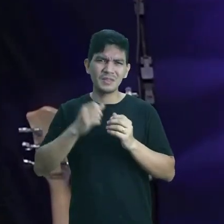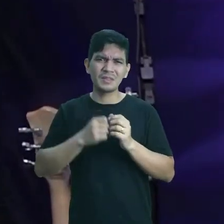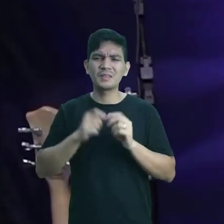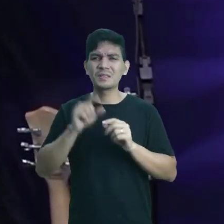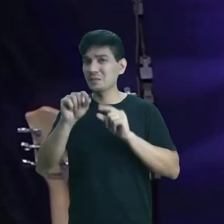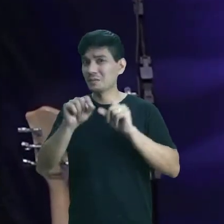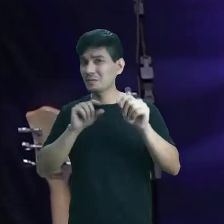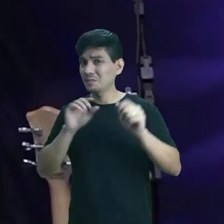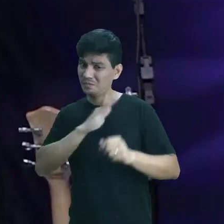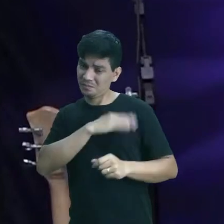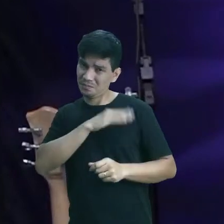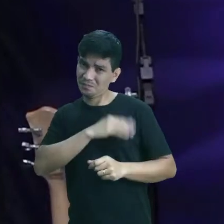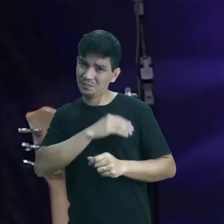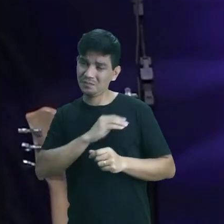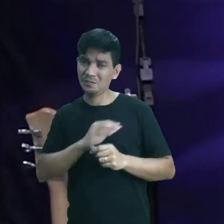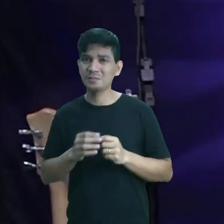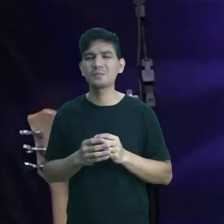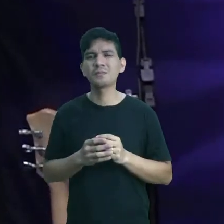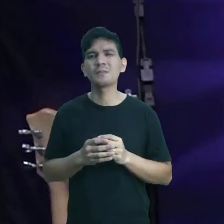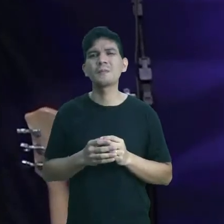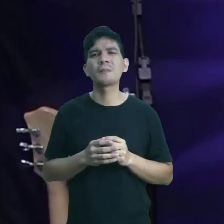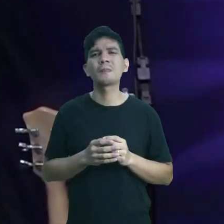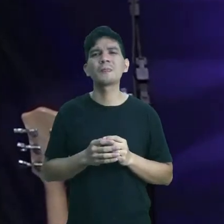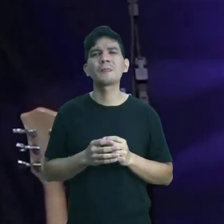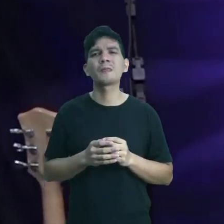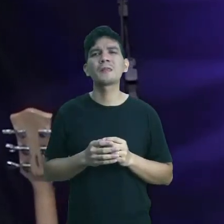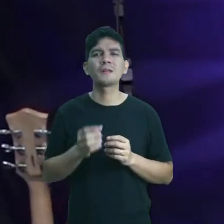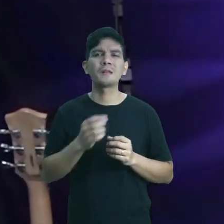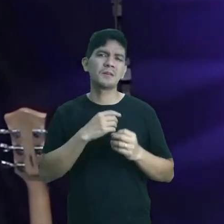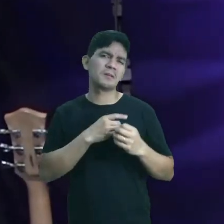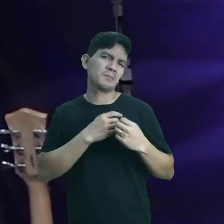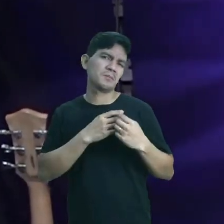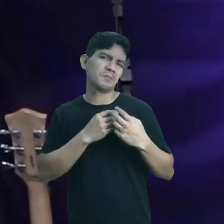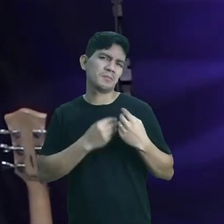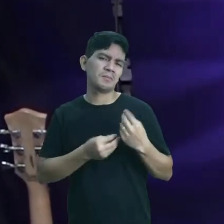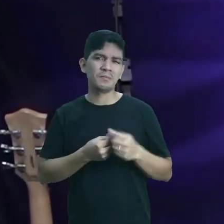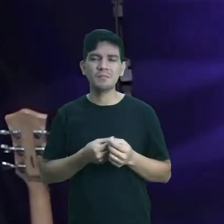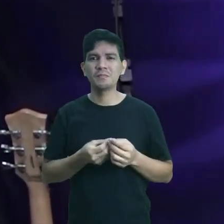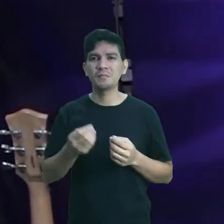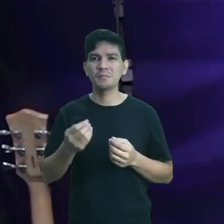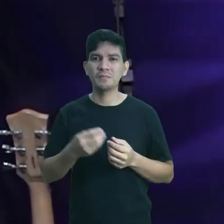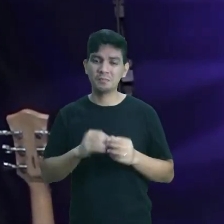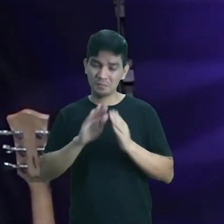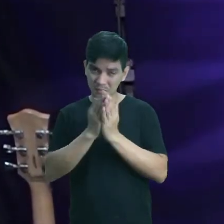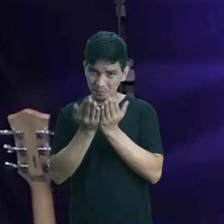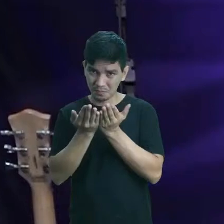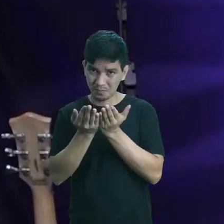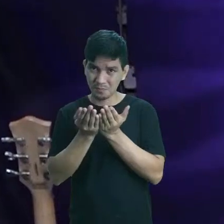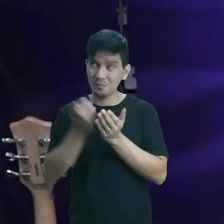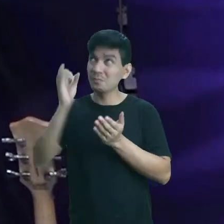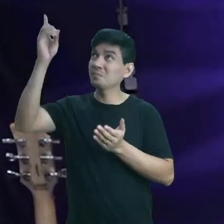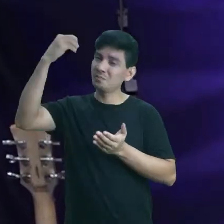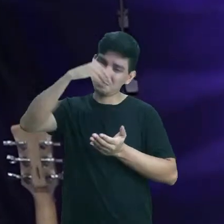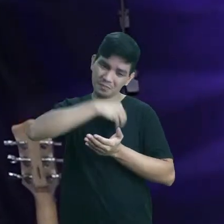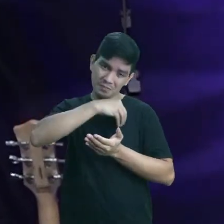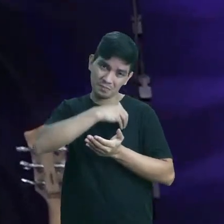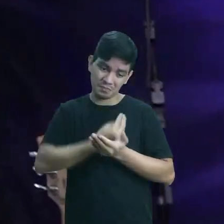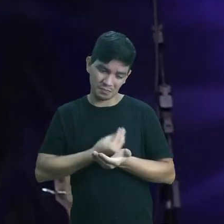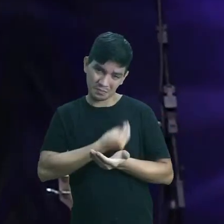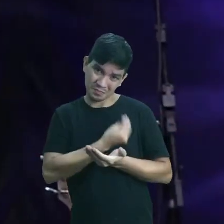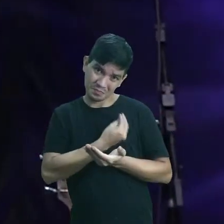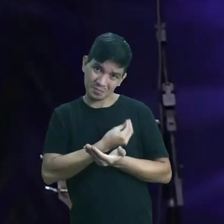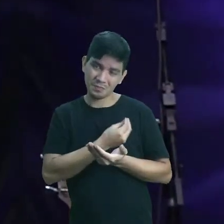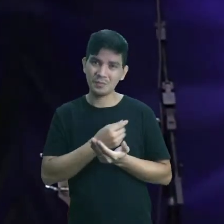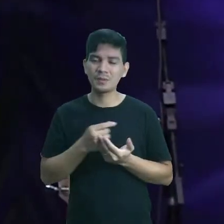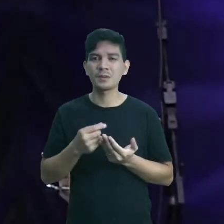levar para colocar em nossas vidas o temor e a palavra. em nossas vidas e na vida